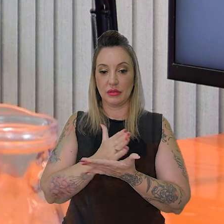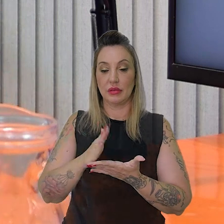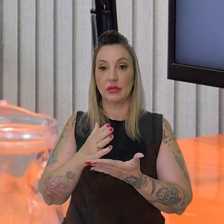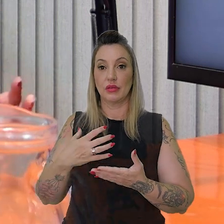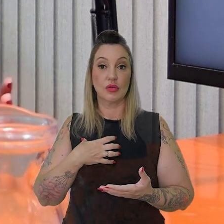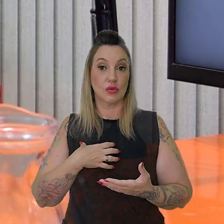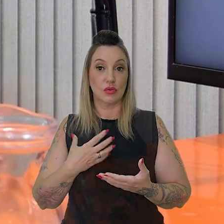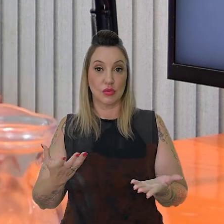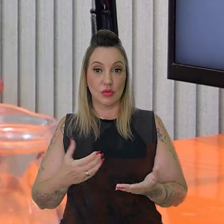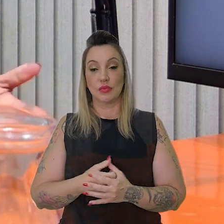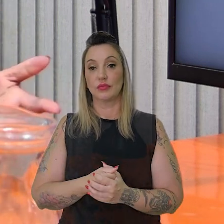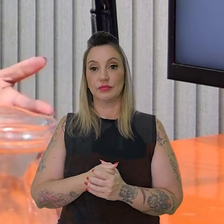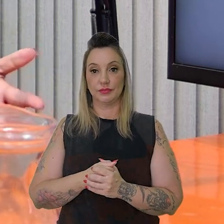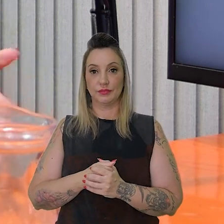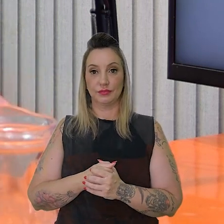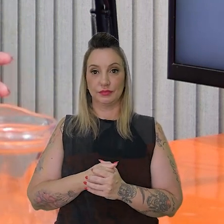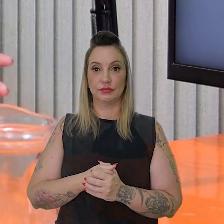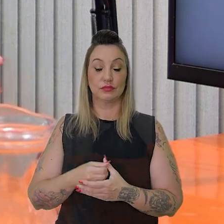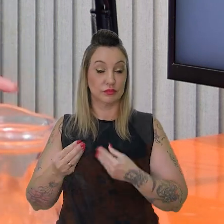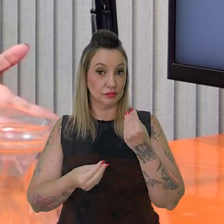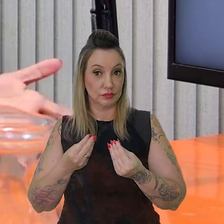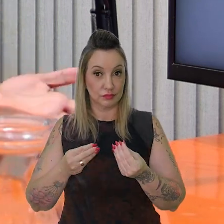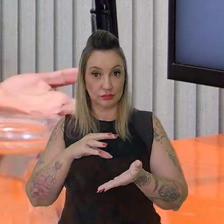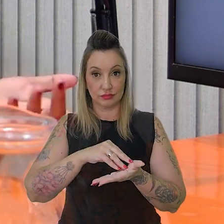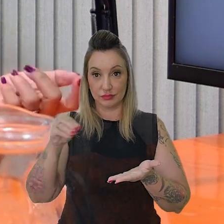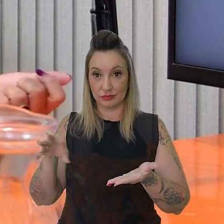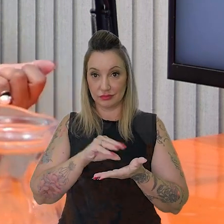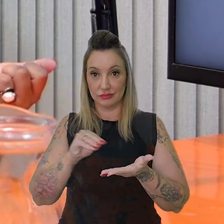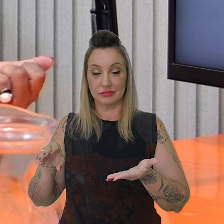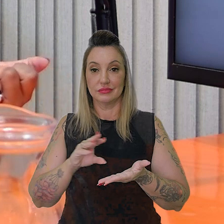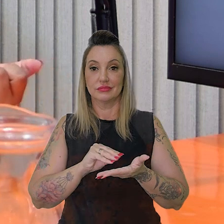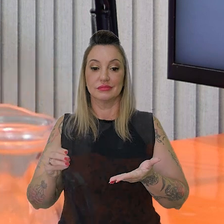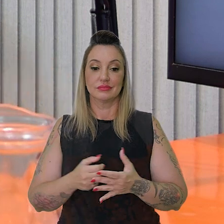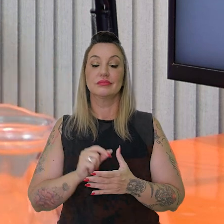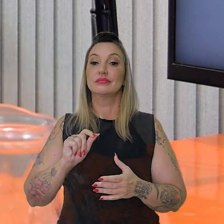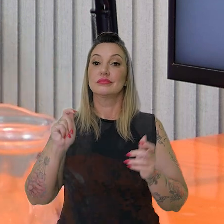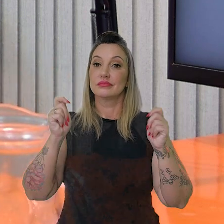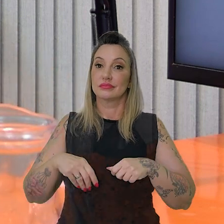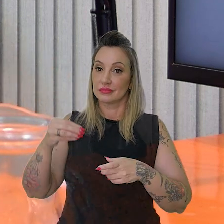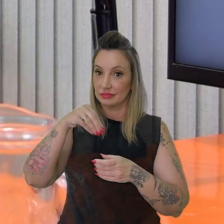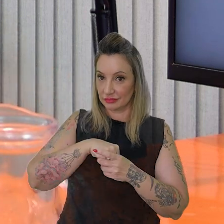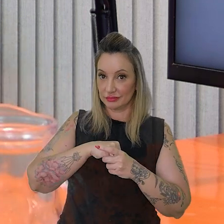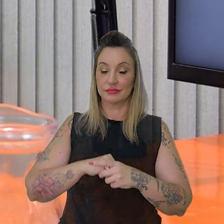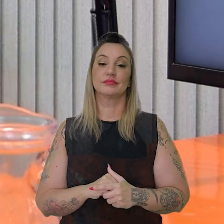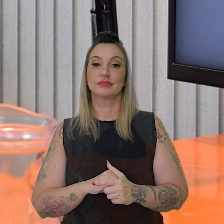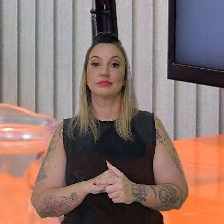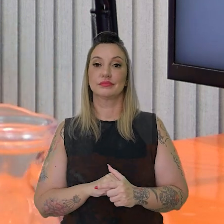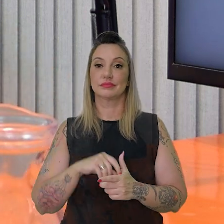como que eu estou colocando uhum como que eu estou retirando aquilo né e o que cabe na